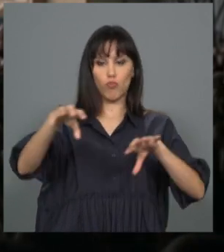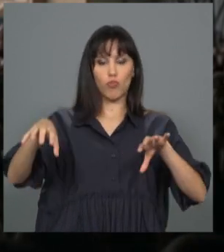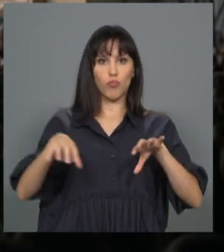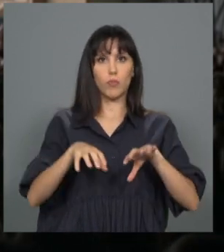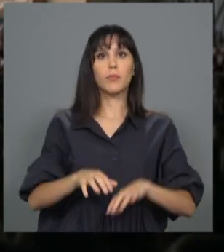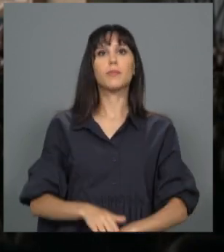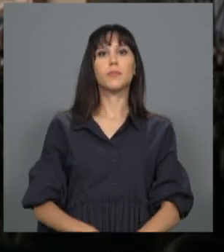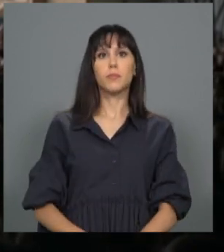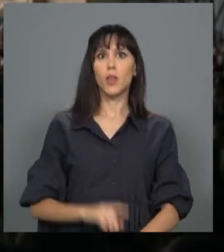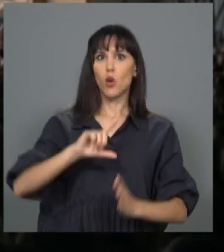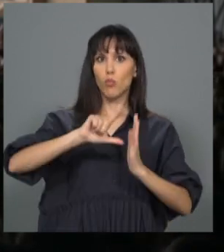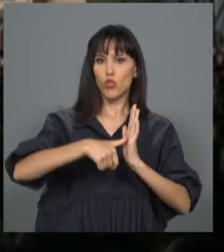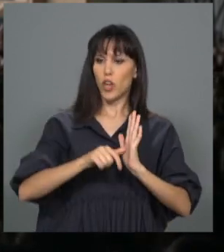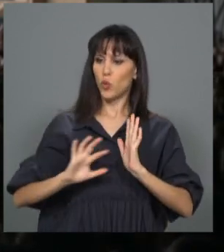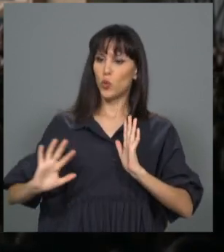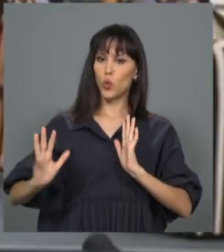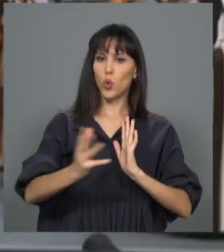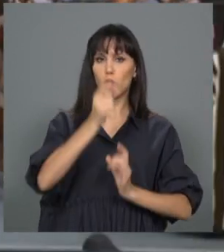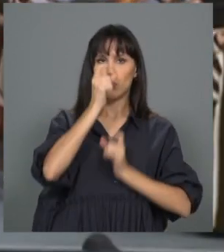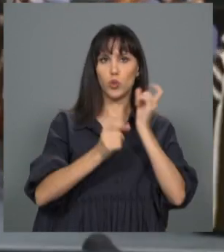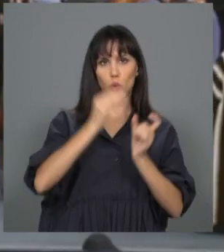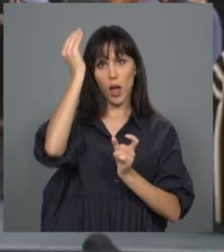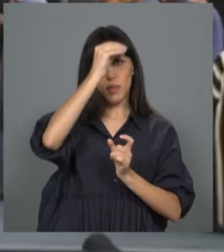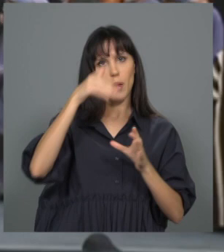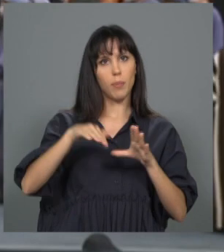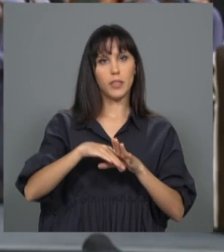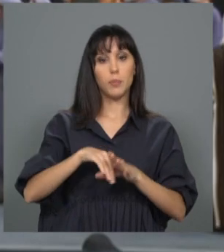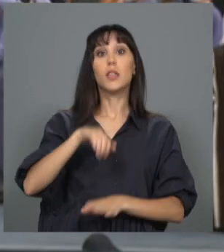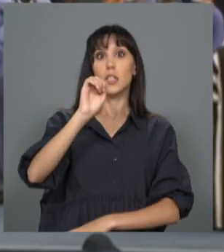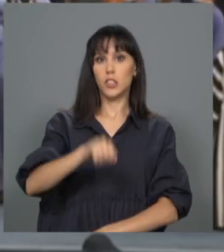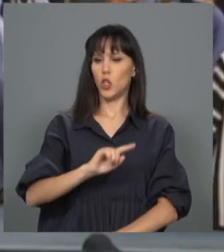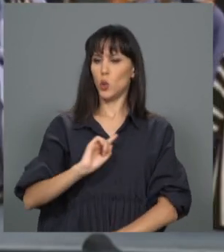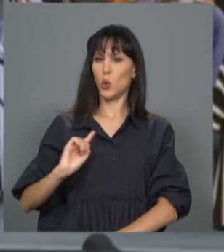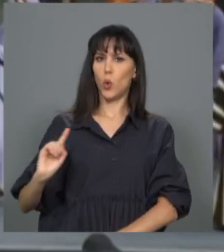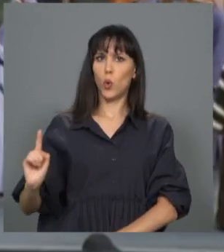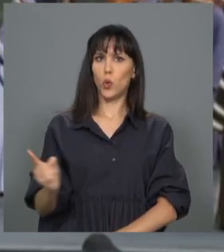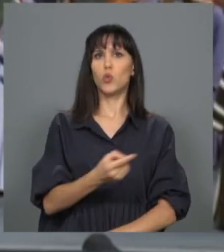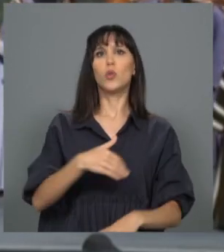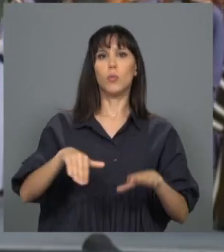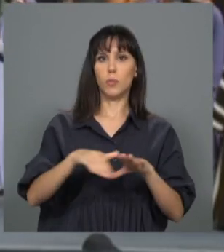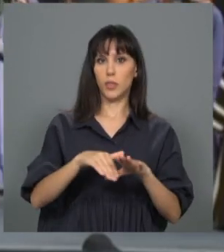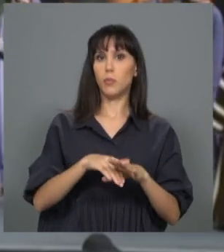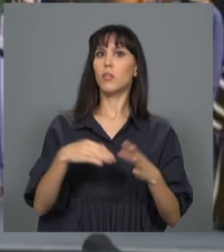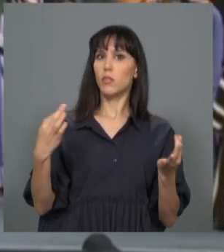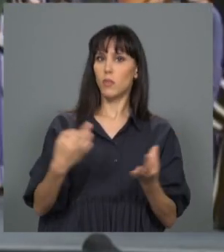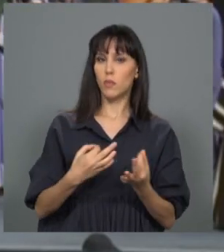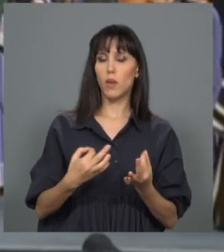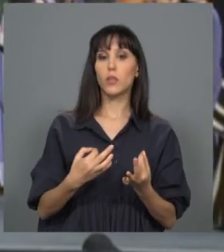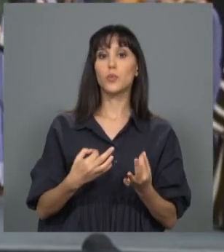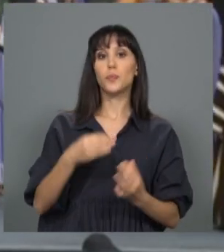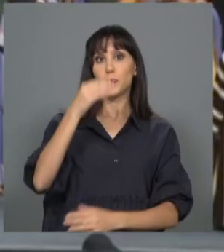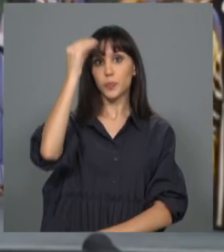envolve toda esta aldeia? Toda a aldeia. De facto, podemos dizer que a aldeia